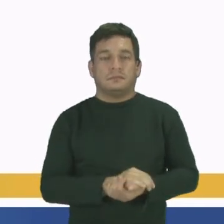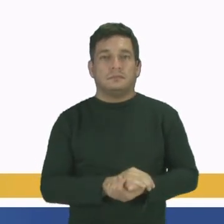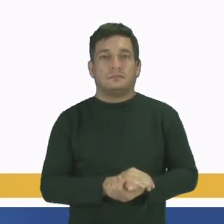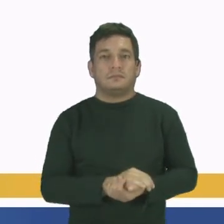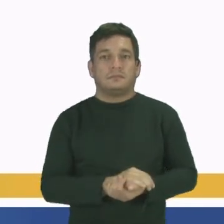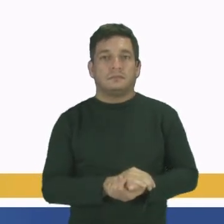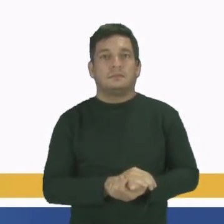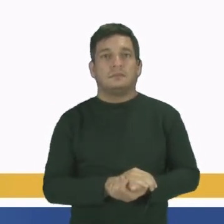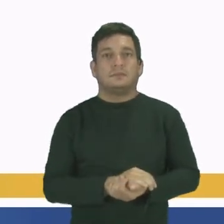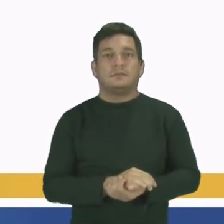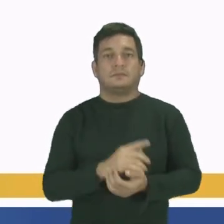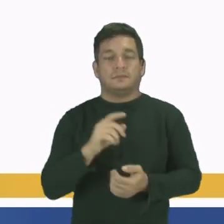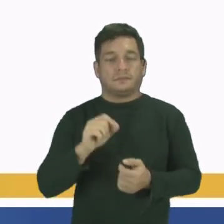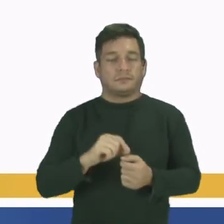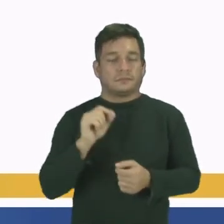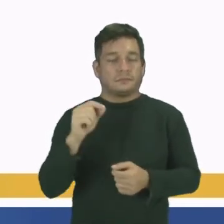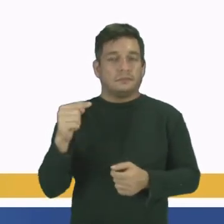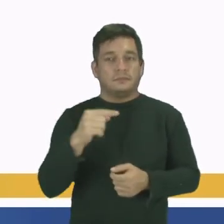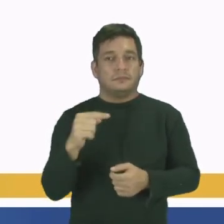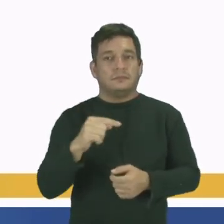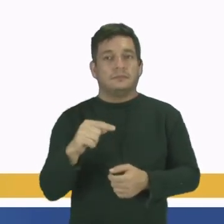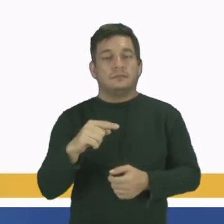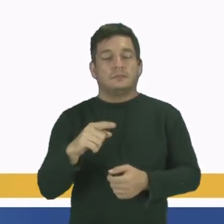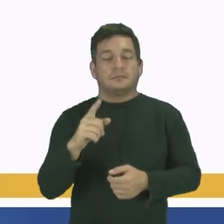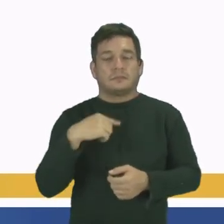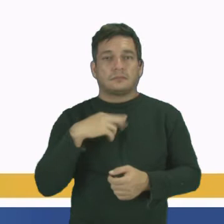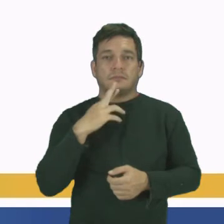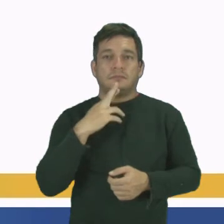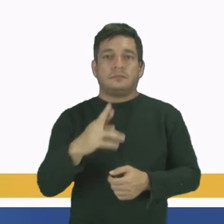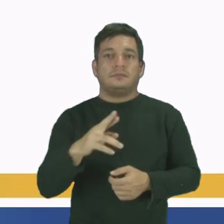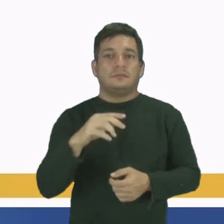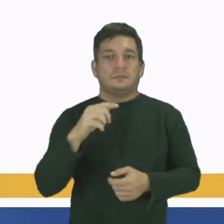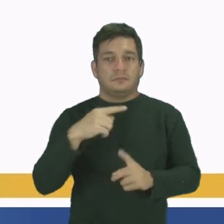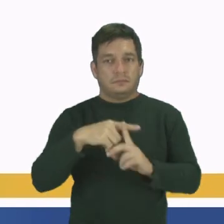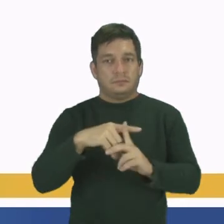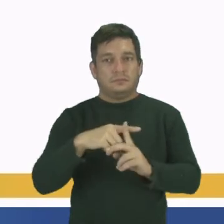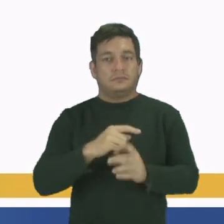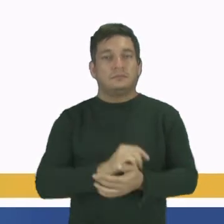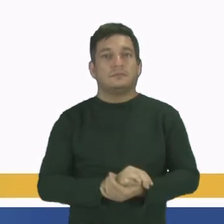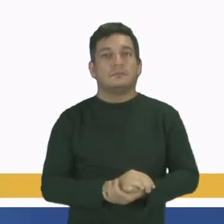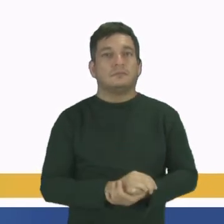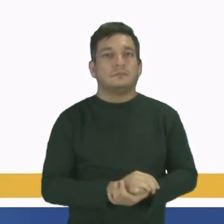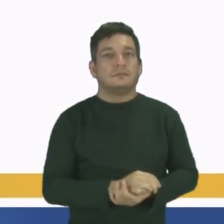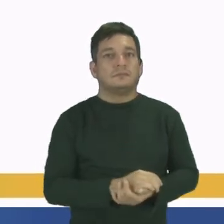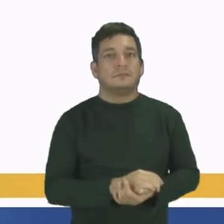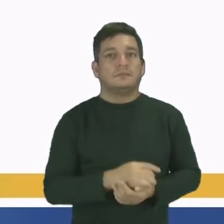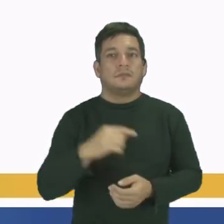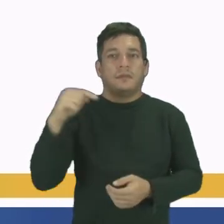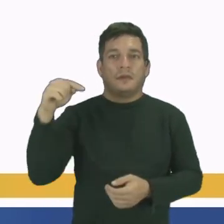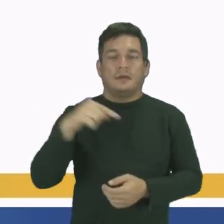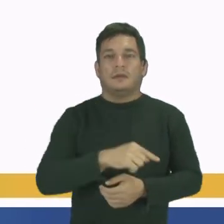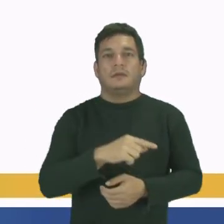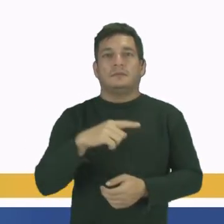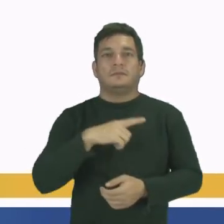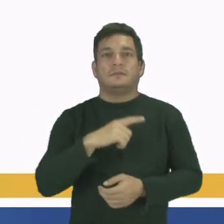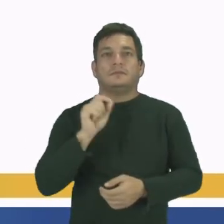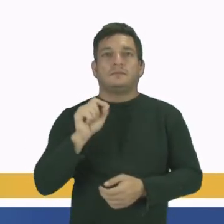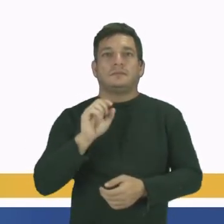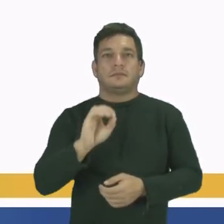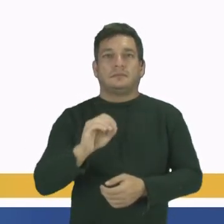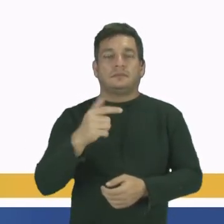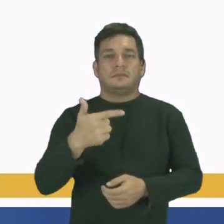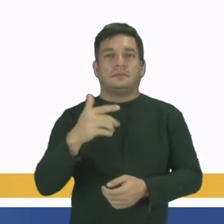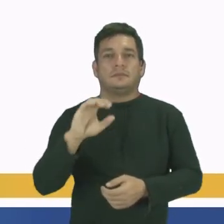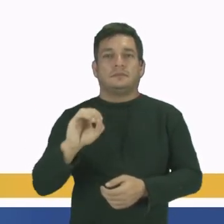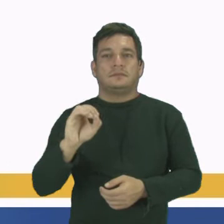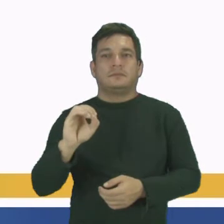fazendo o produto pelo negativo, nós temos resultado positivo. Na segunda diagonal, nós temos o 0,